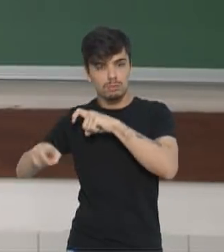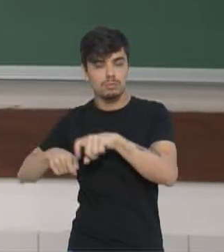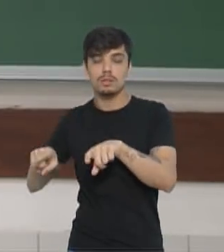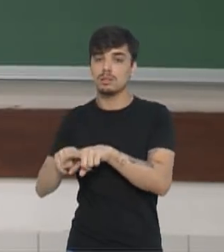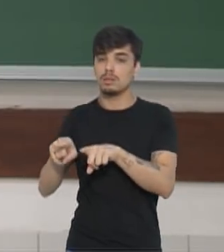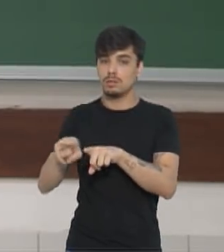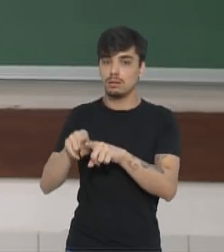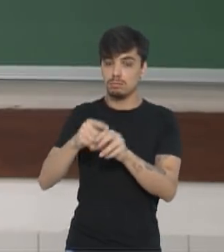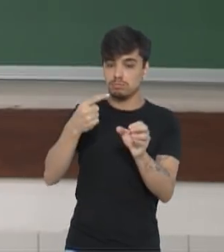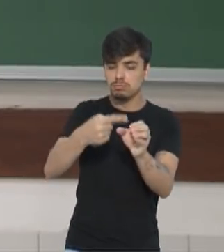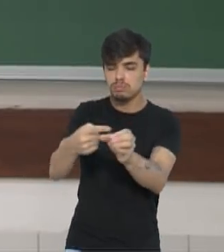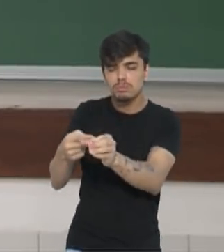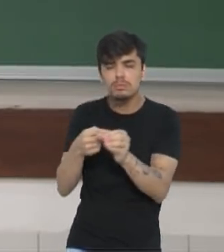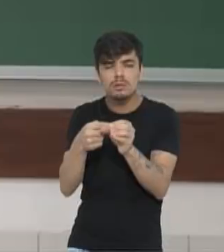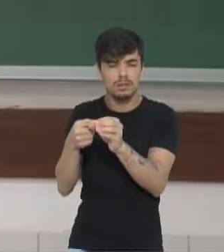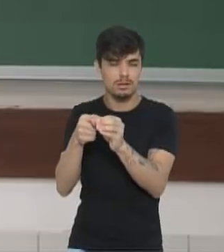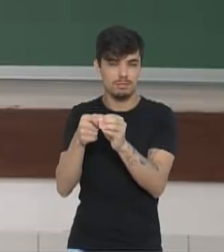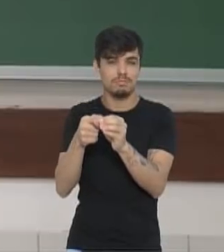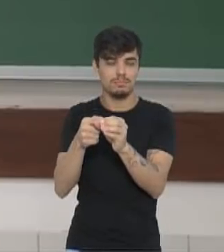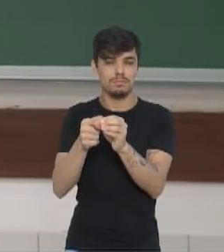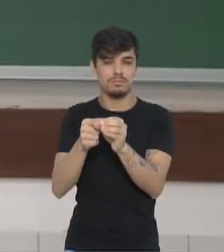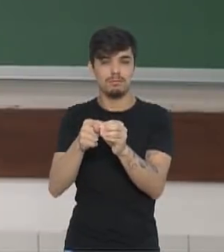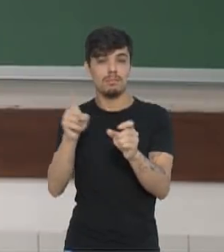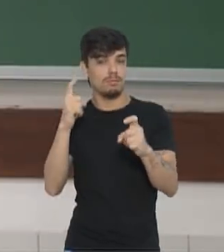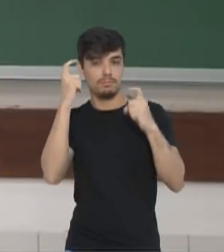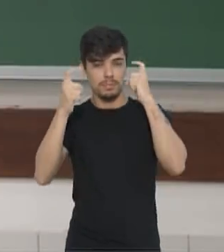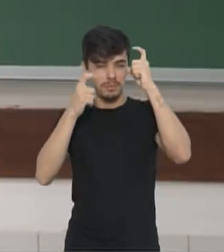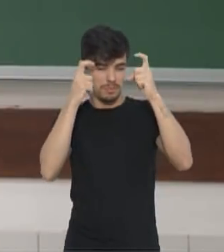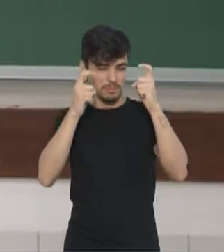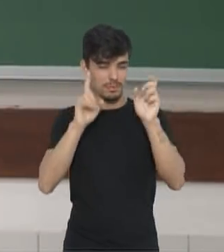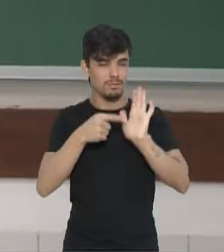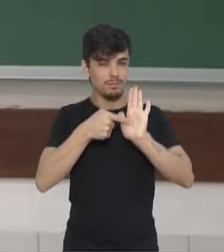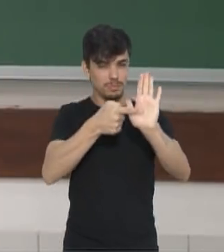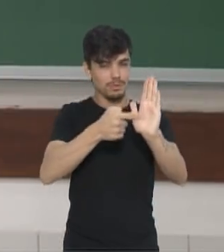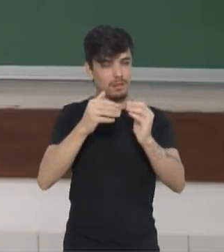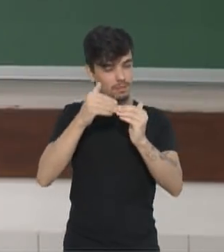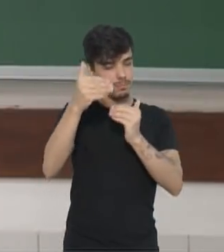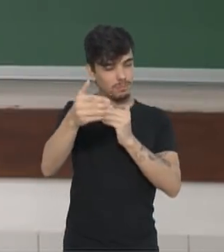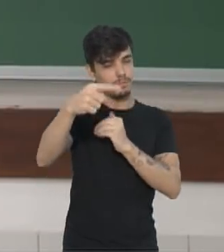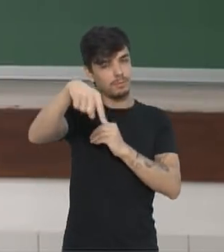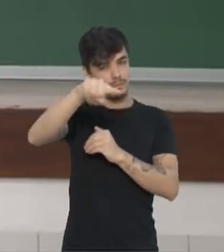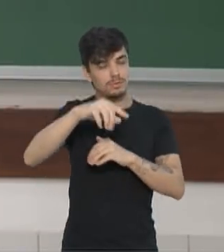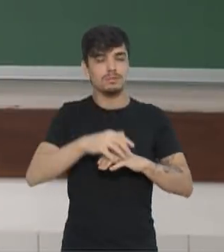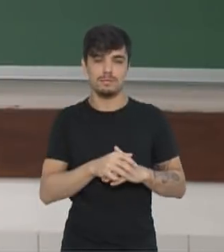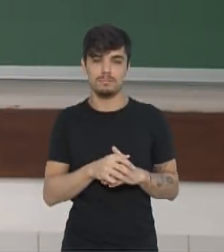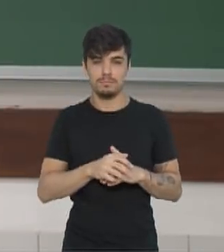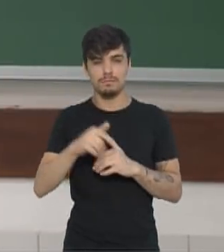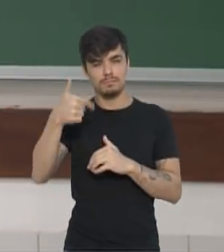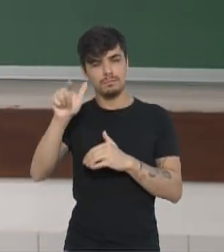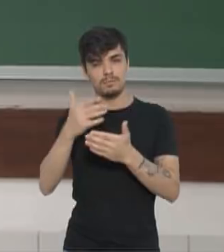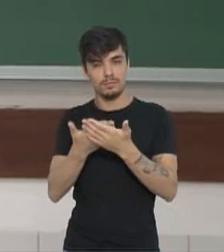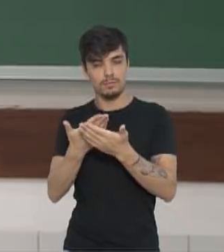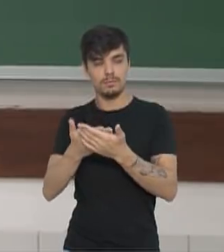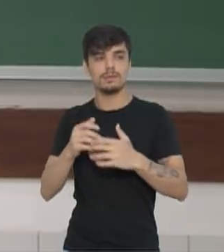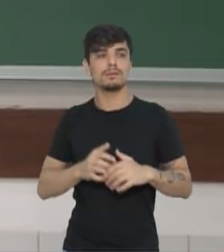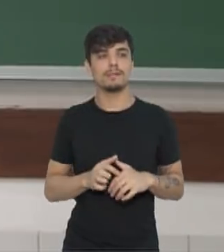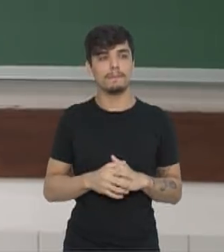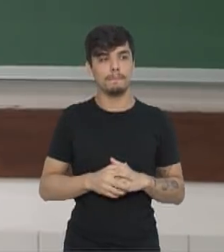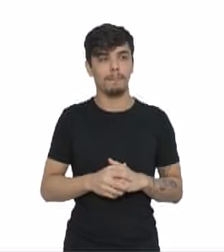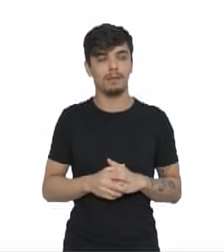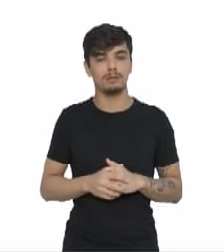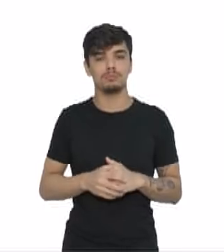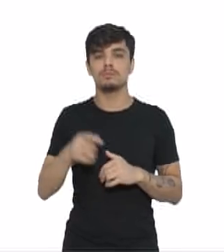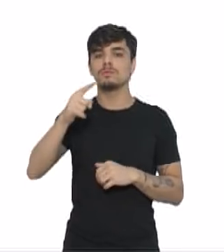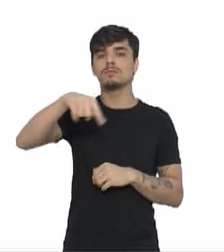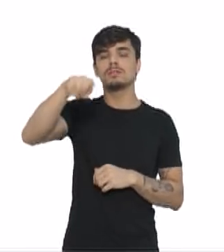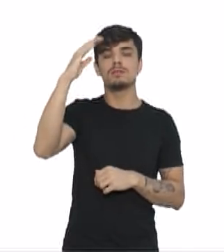uma certa urbanização, mas não se preocupe, a gente vai mostrar isso mais adiante nas próximas aulas. Tá? Agora,